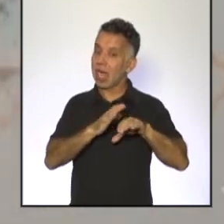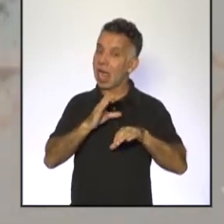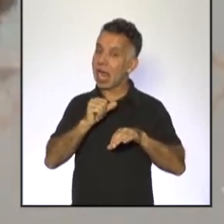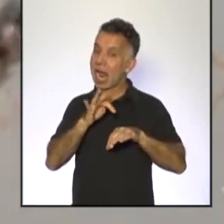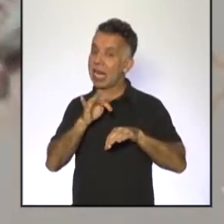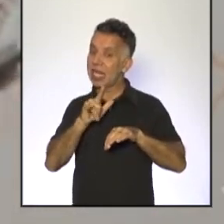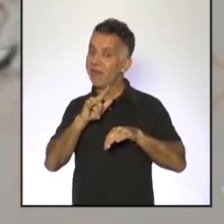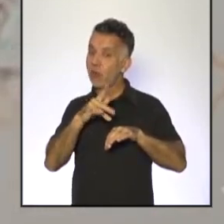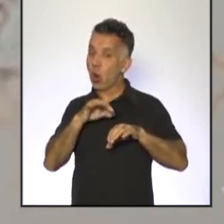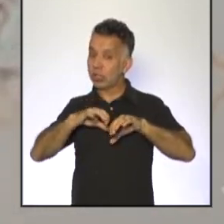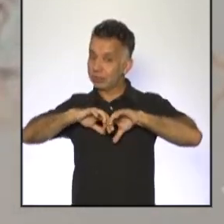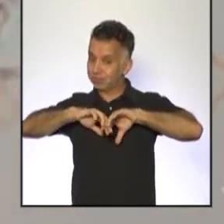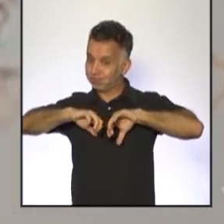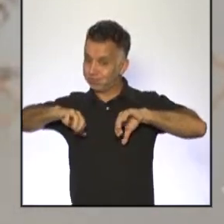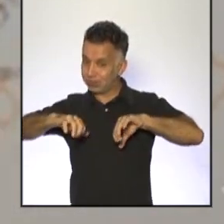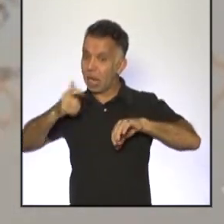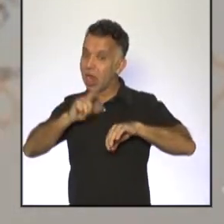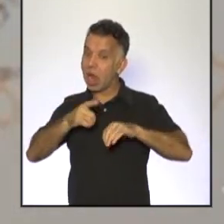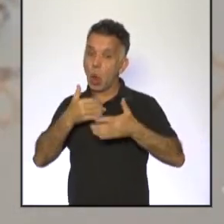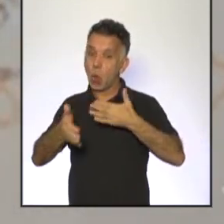americano. Qualquer país